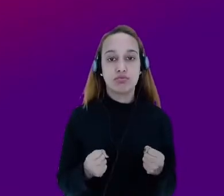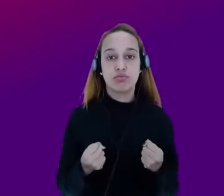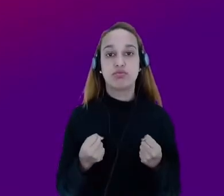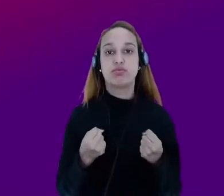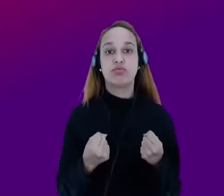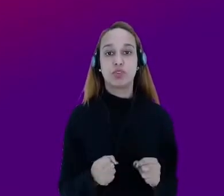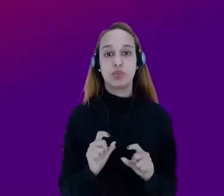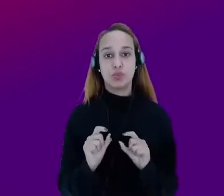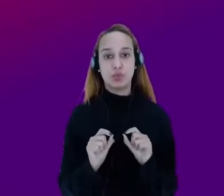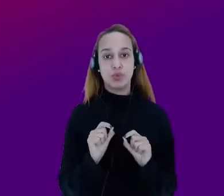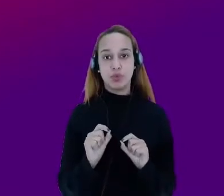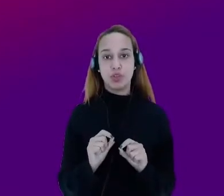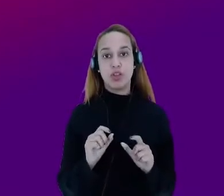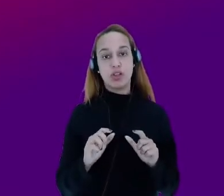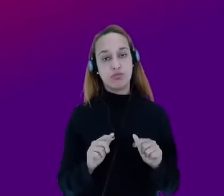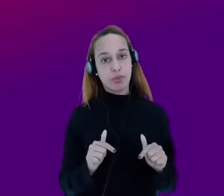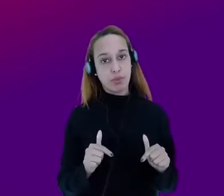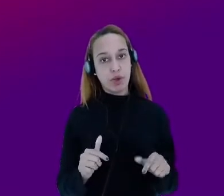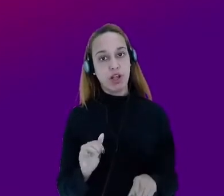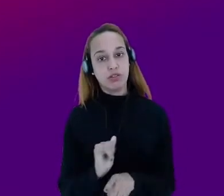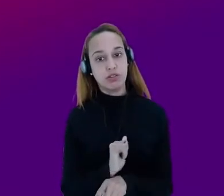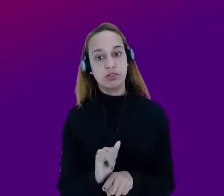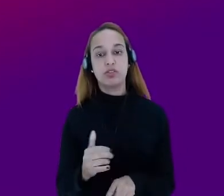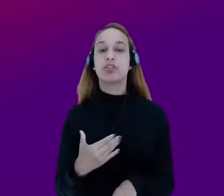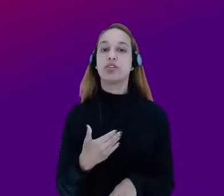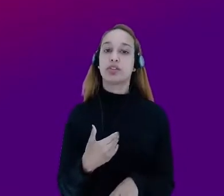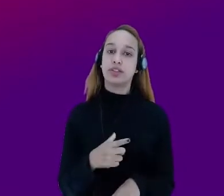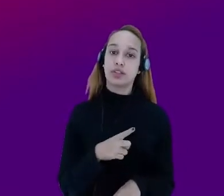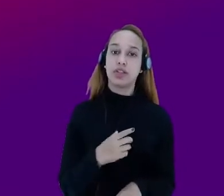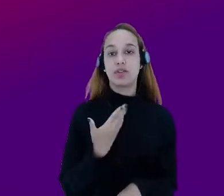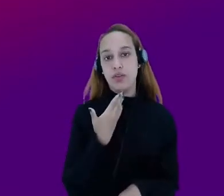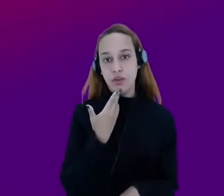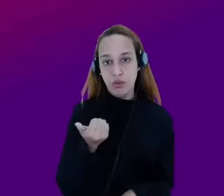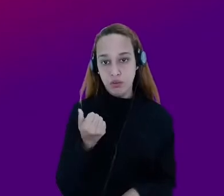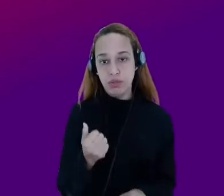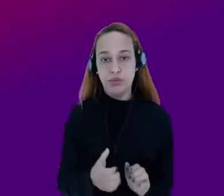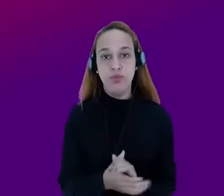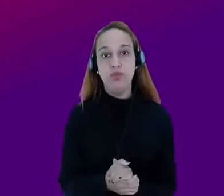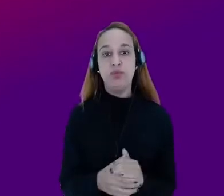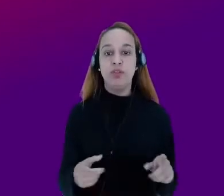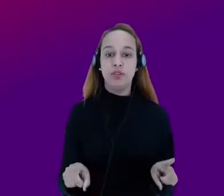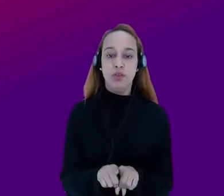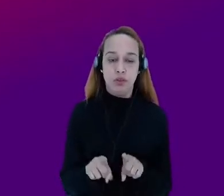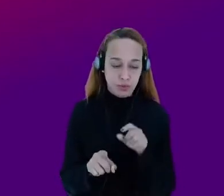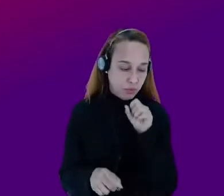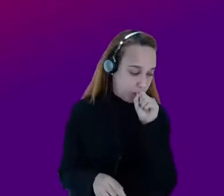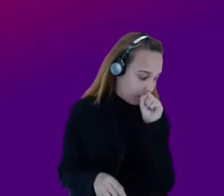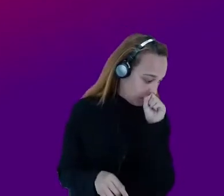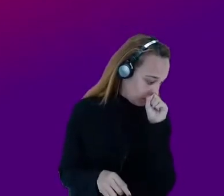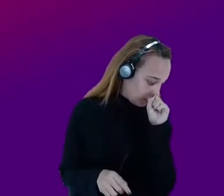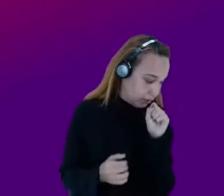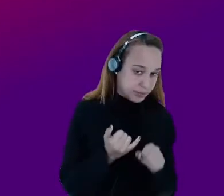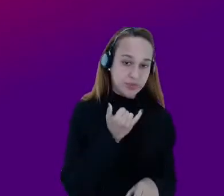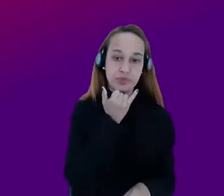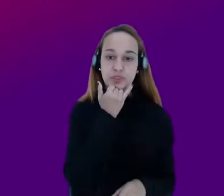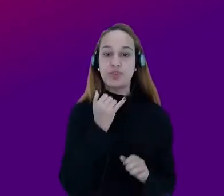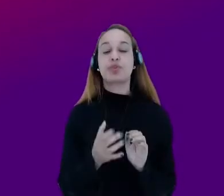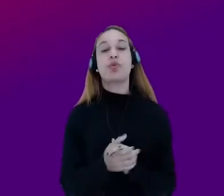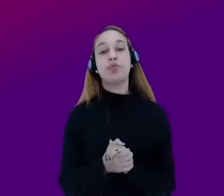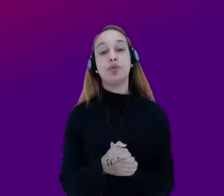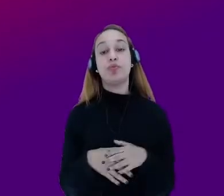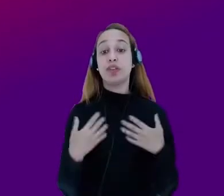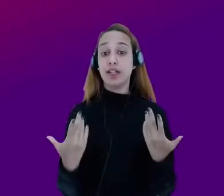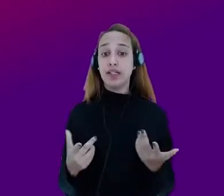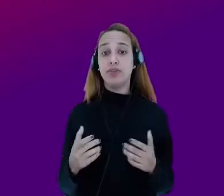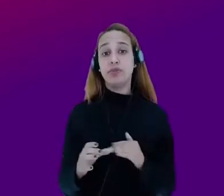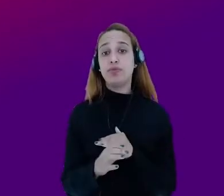recursos digitais, elas têm melhorado, mas em contrapartida também, o consumidor ele também aumentou a barra. Então, ele espera mais, ele